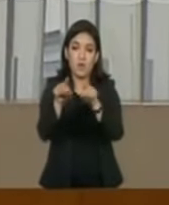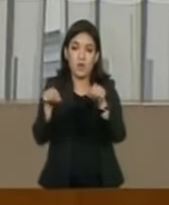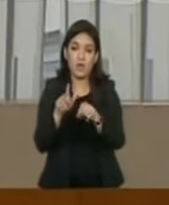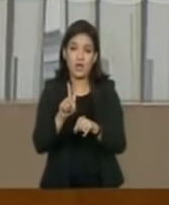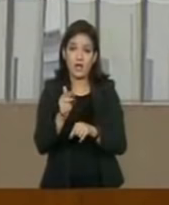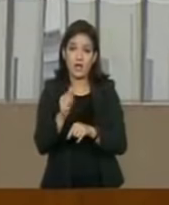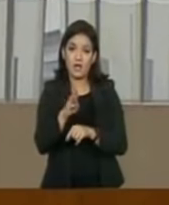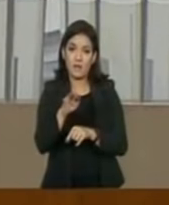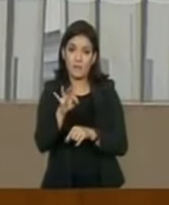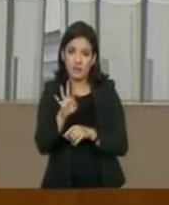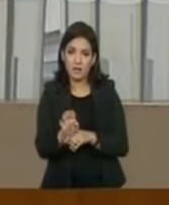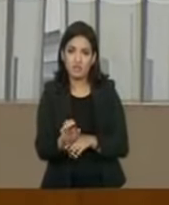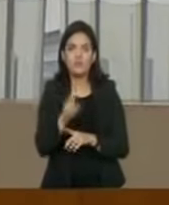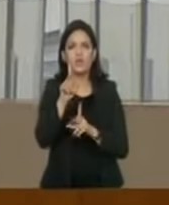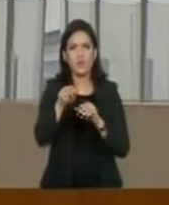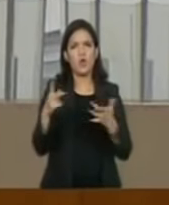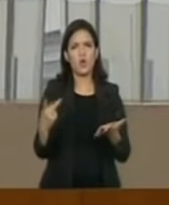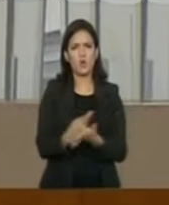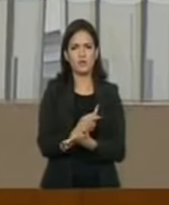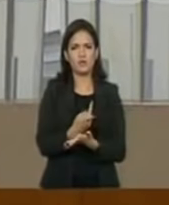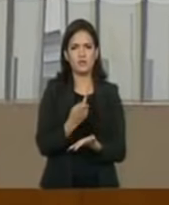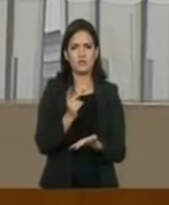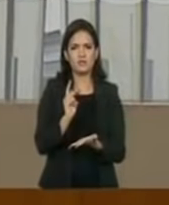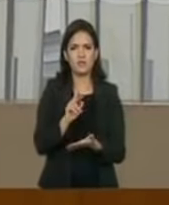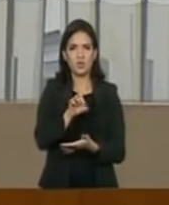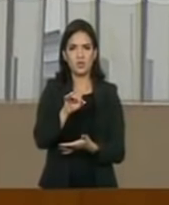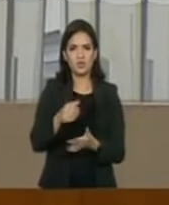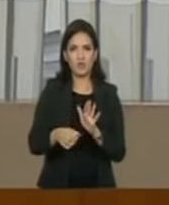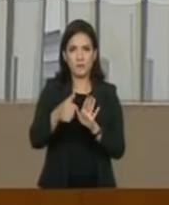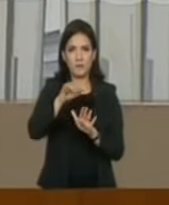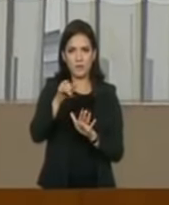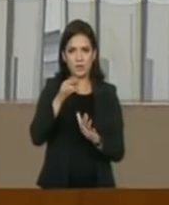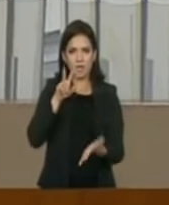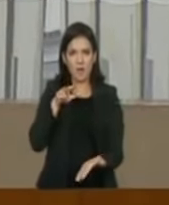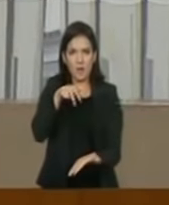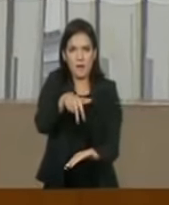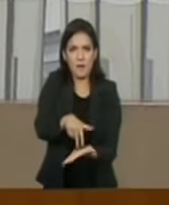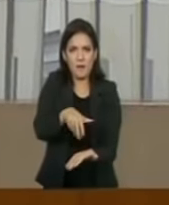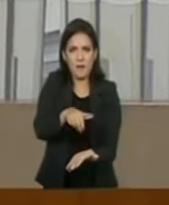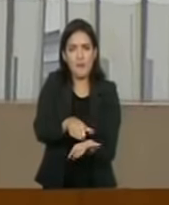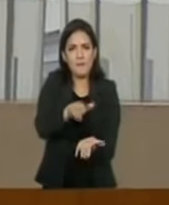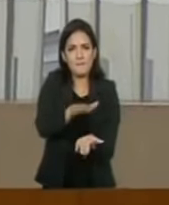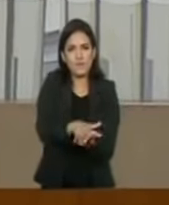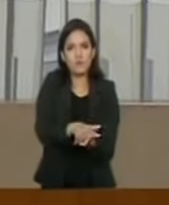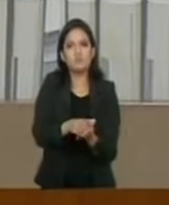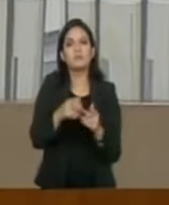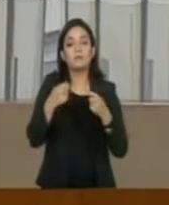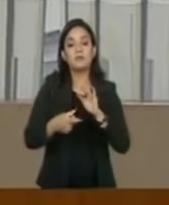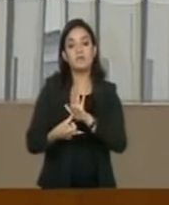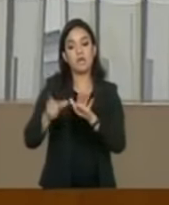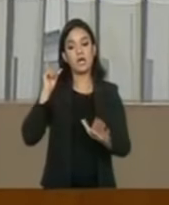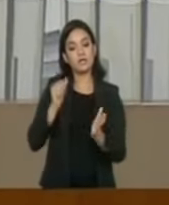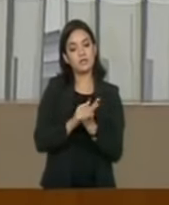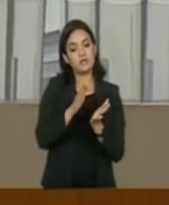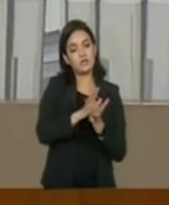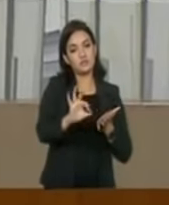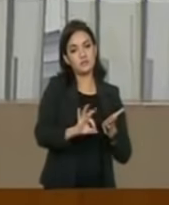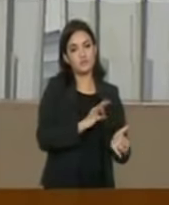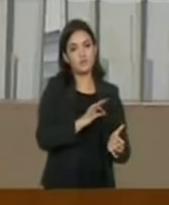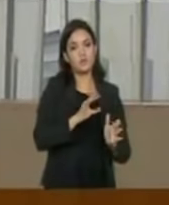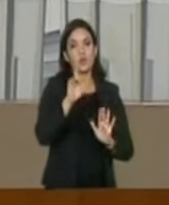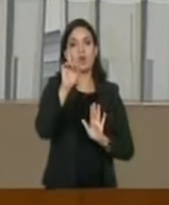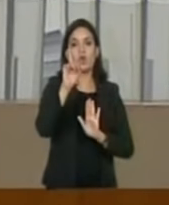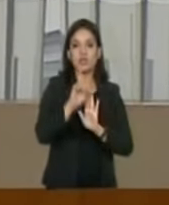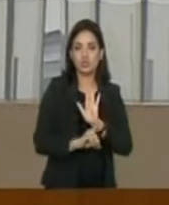gabinetes assim como ocorreu na posse dia 1º de janeiro há que fazer um prévio credenciamento a diretoria geral do tribunal estará à disposição